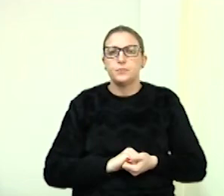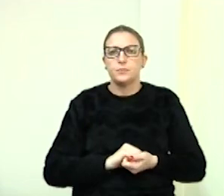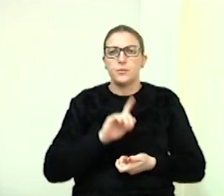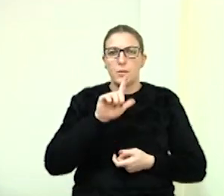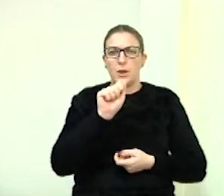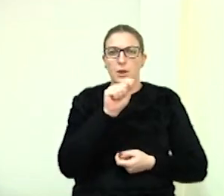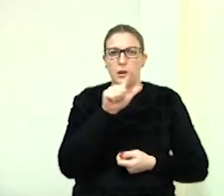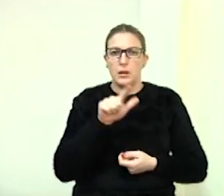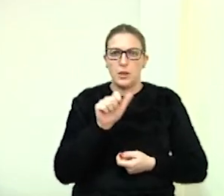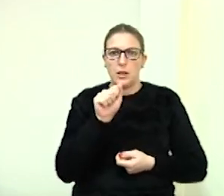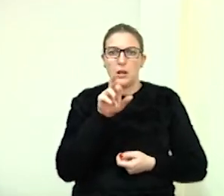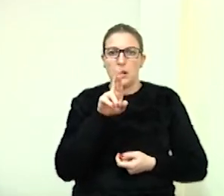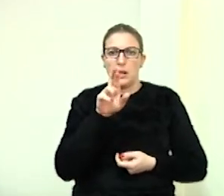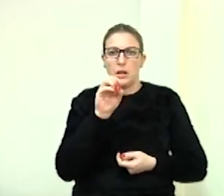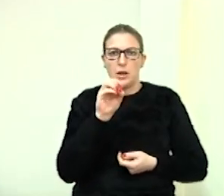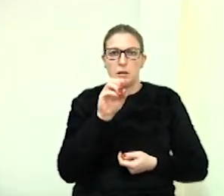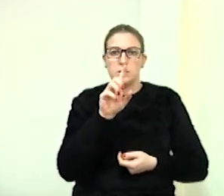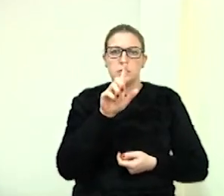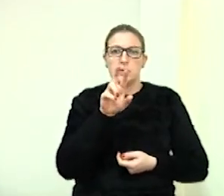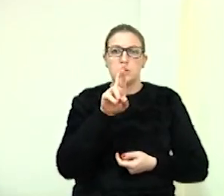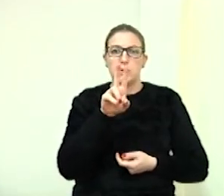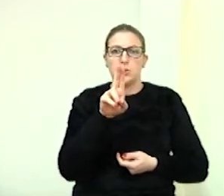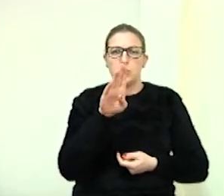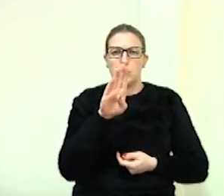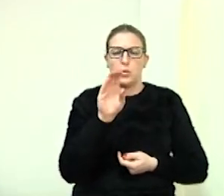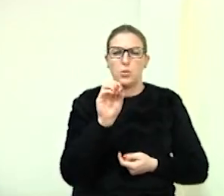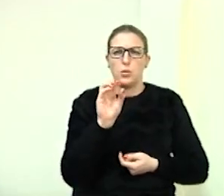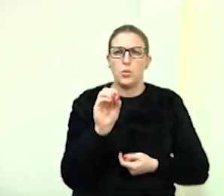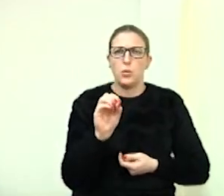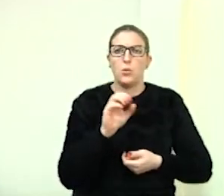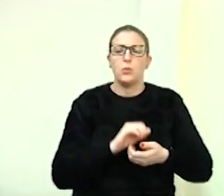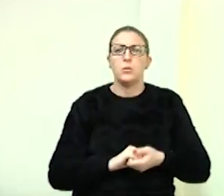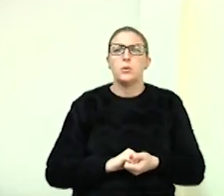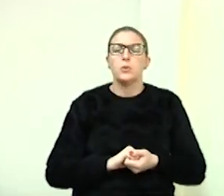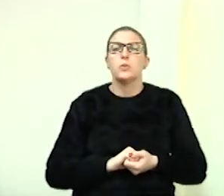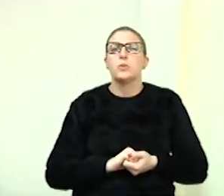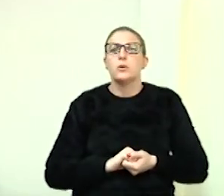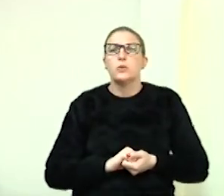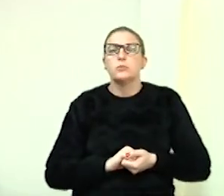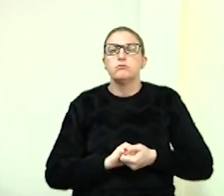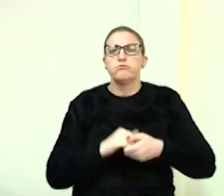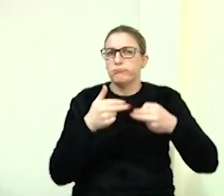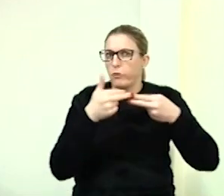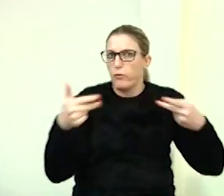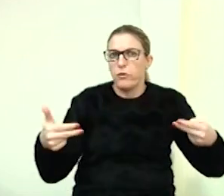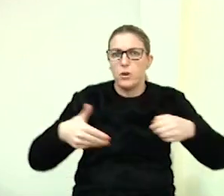Lázaro Dante Rubo, Copas Verdes, Monte Sião, Espírito Santo, e Vilmar Luiz de Areta Cotrel.